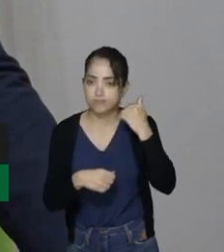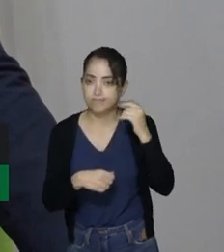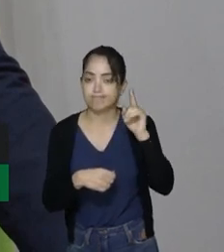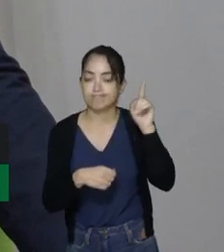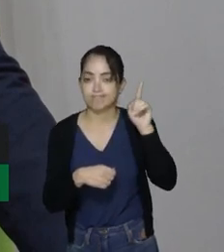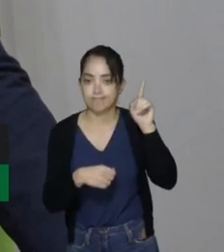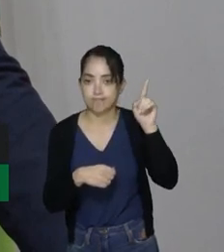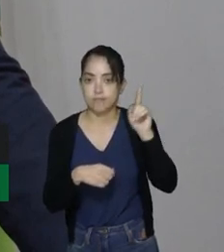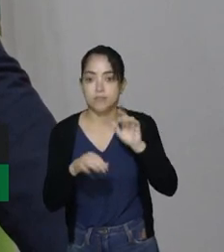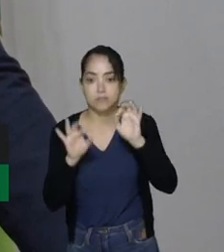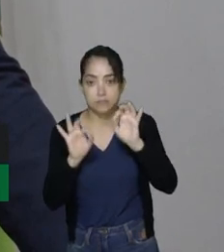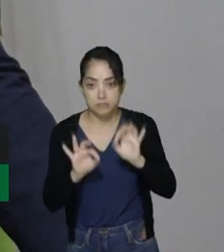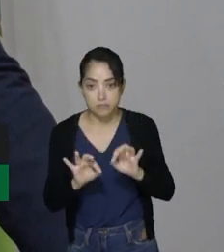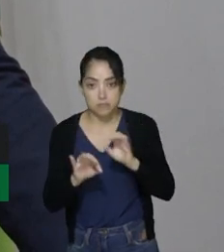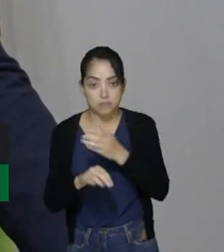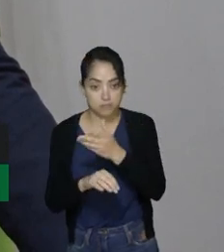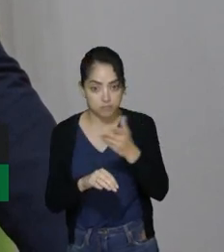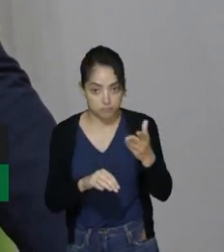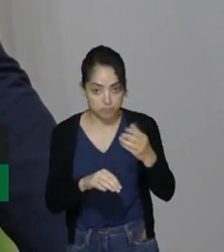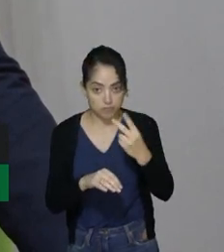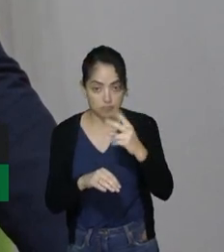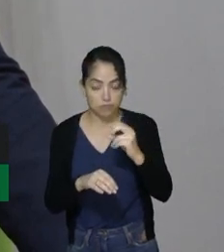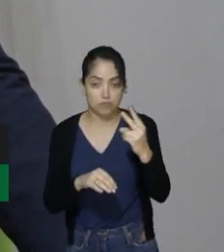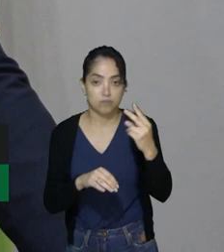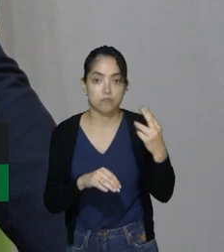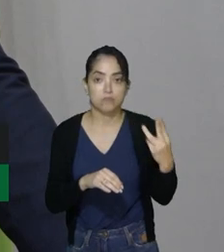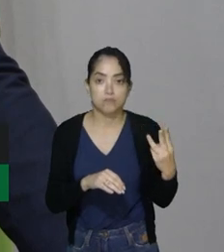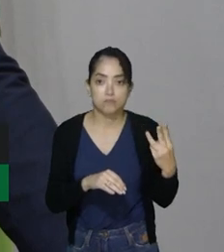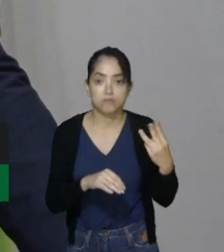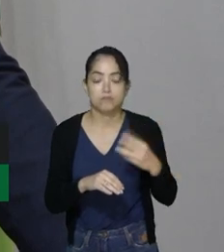peço a cada um de vocês por ano de 2023.